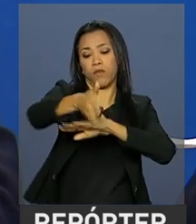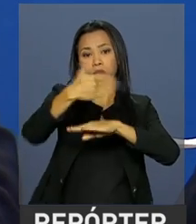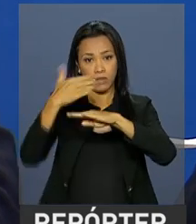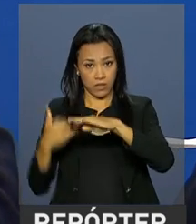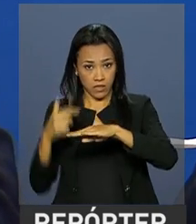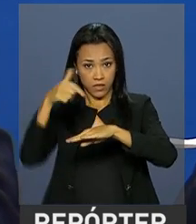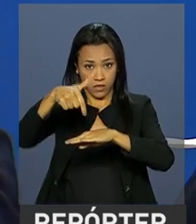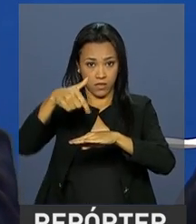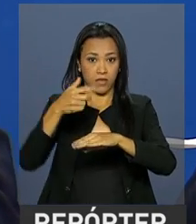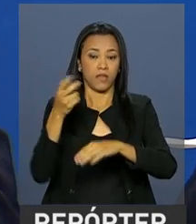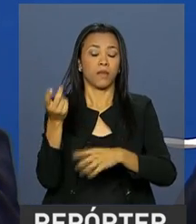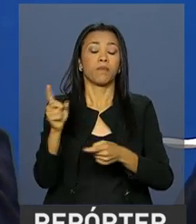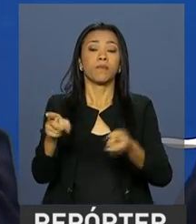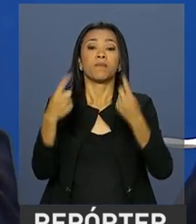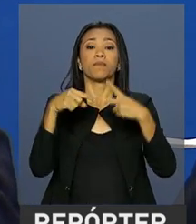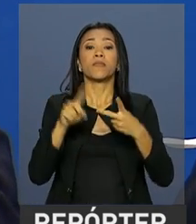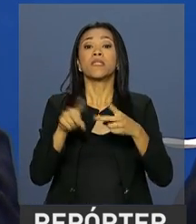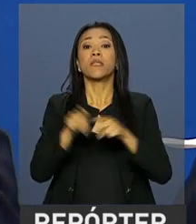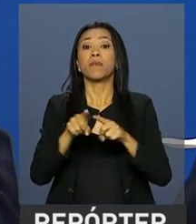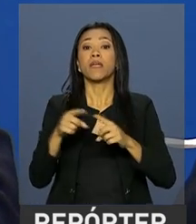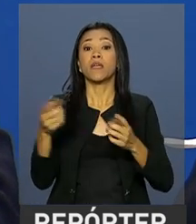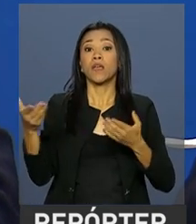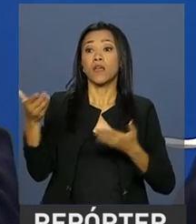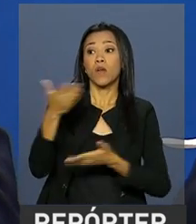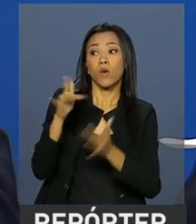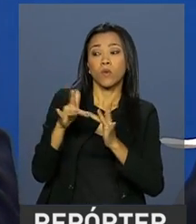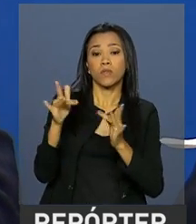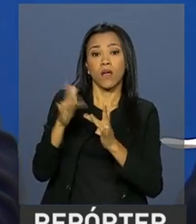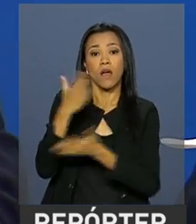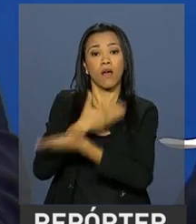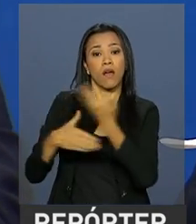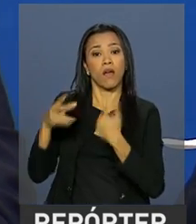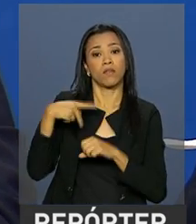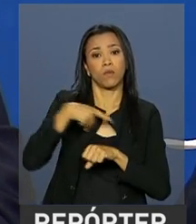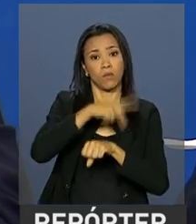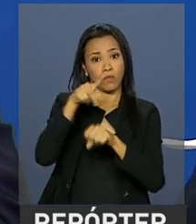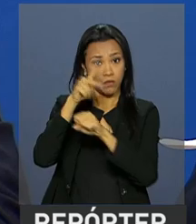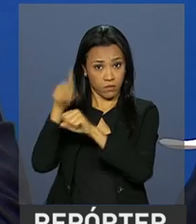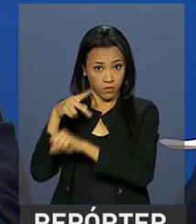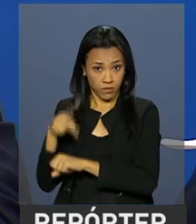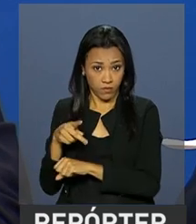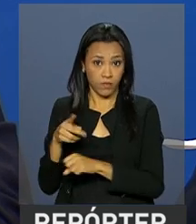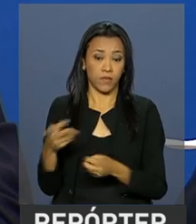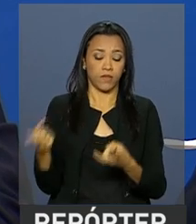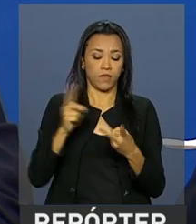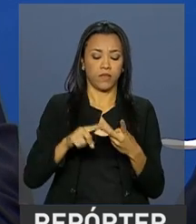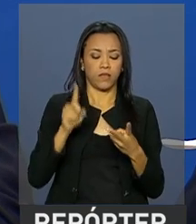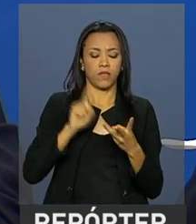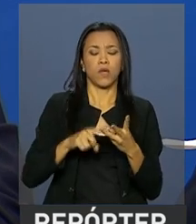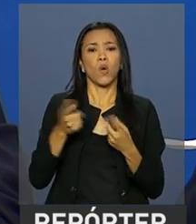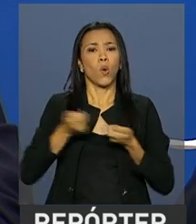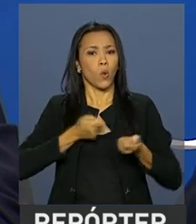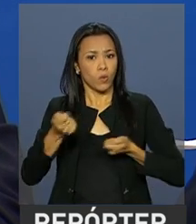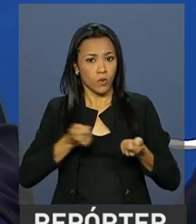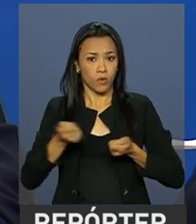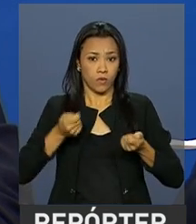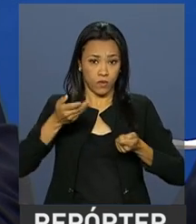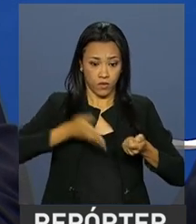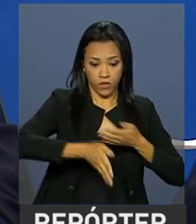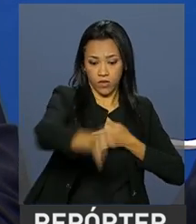trabalhando integração com os países lindeiros Já estamos trabalhando controle de rodovias